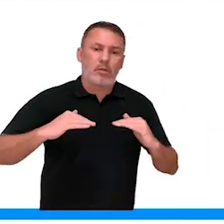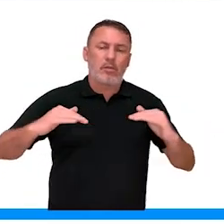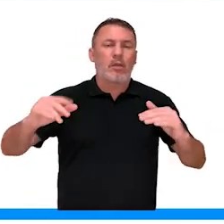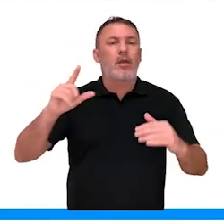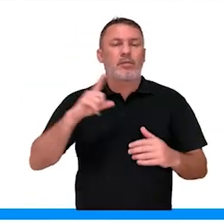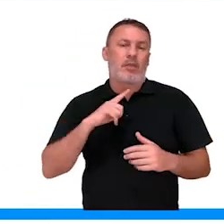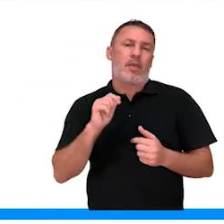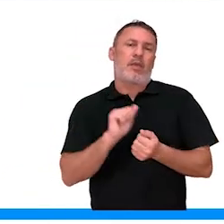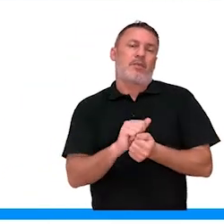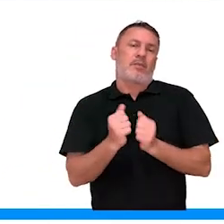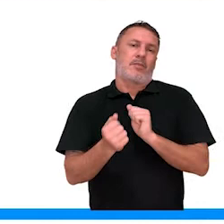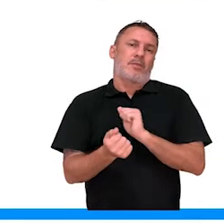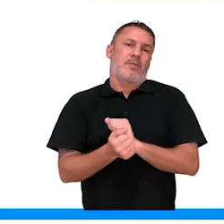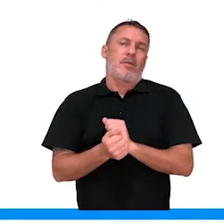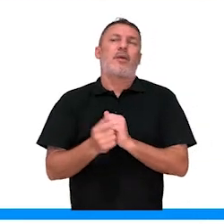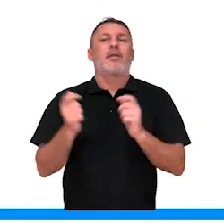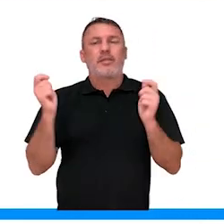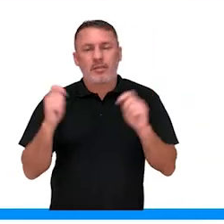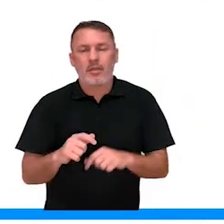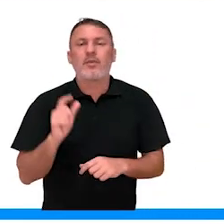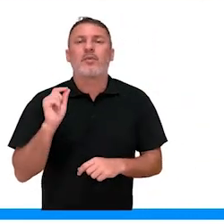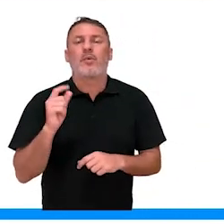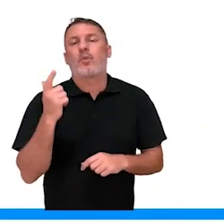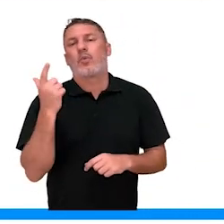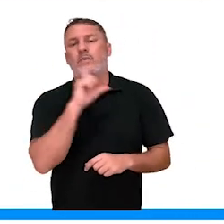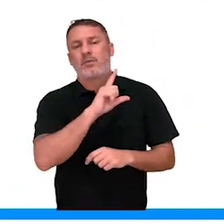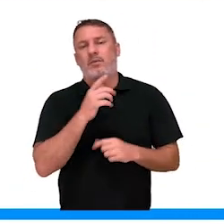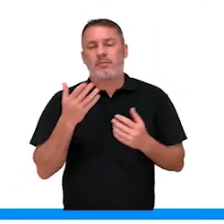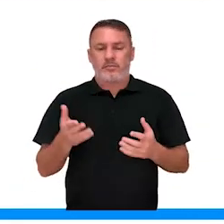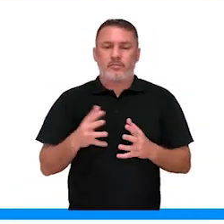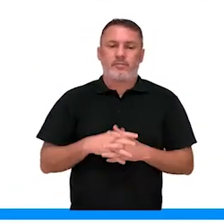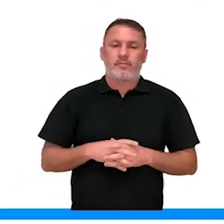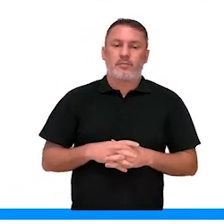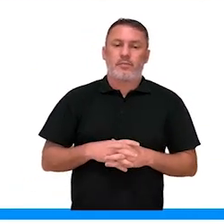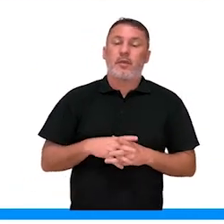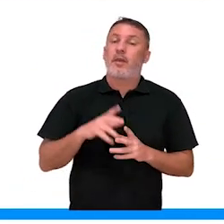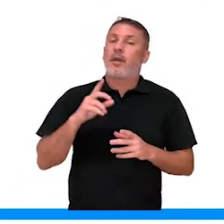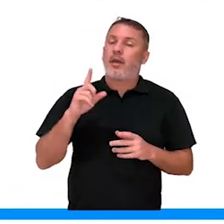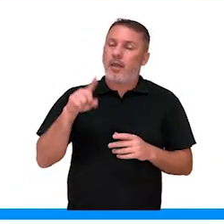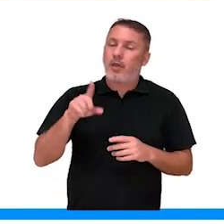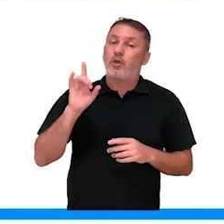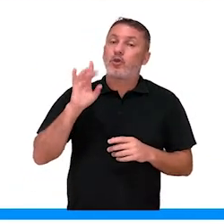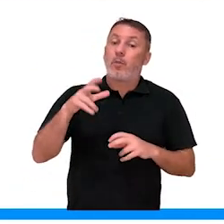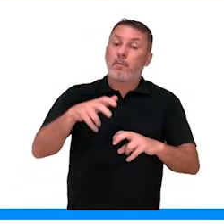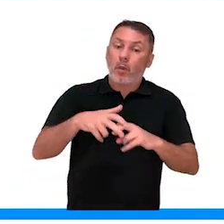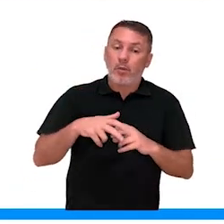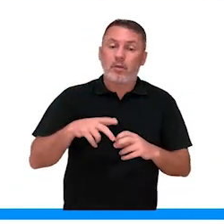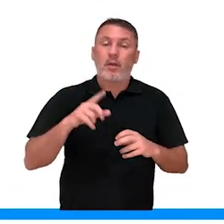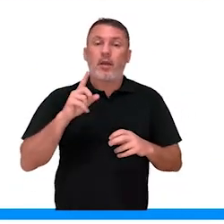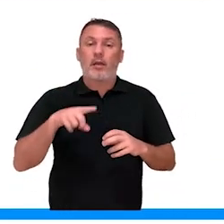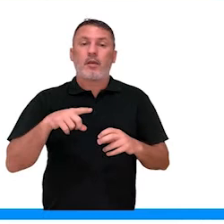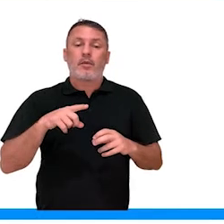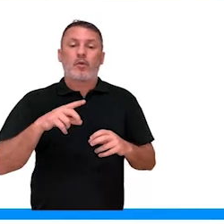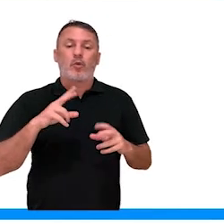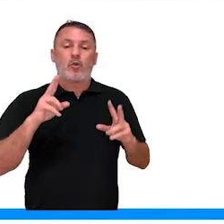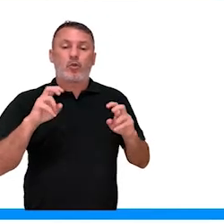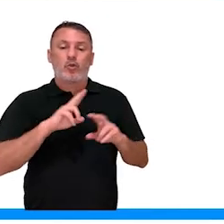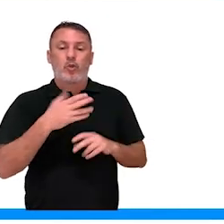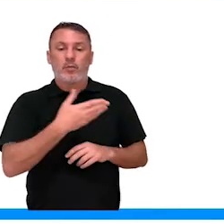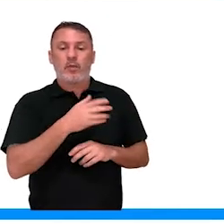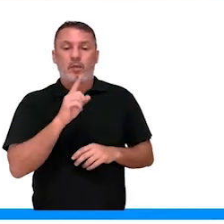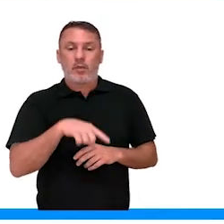apresenta adaptações que permitem que ele consiga fazer isso. E isso só é possível graças à força